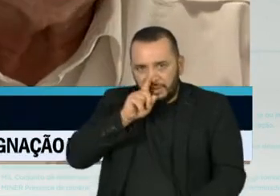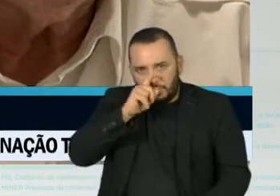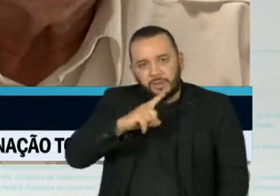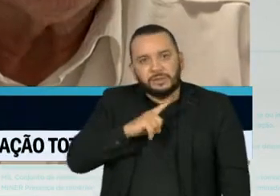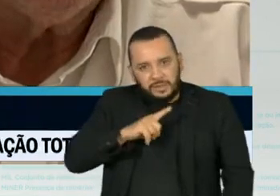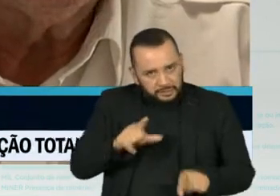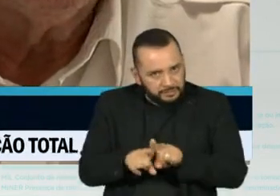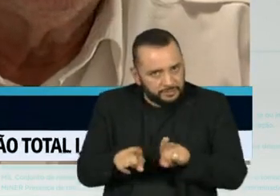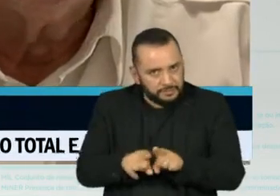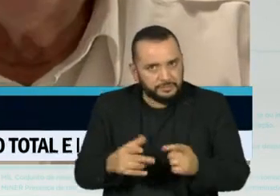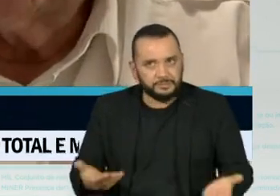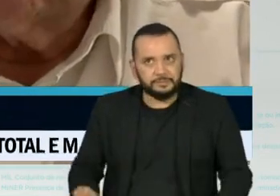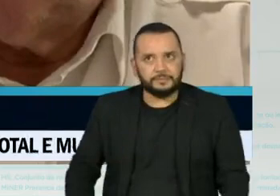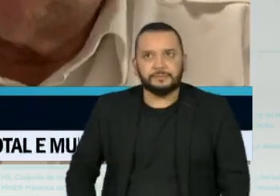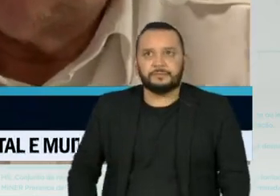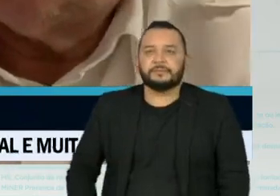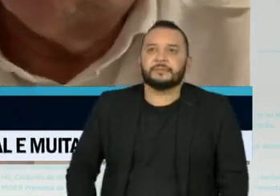senhor.